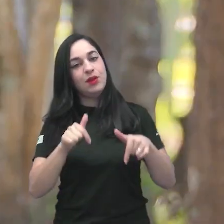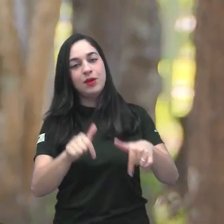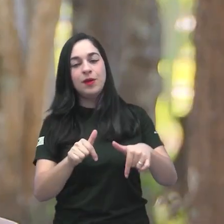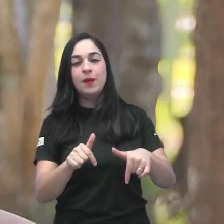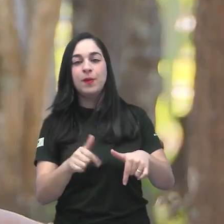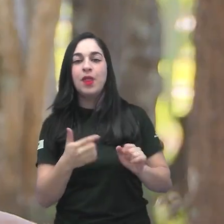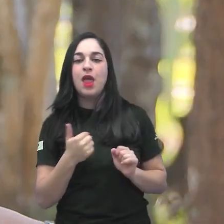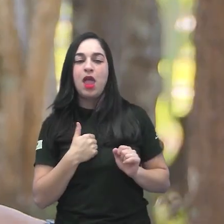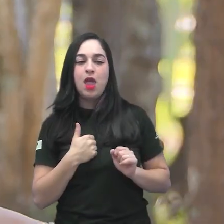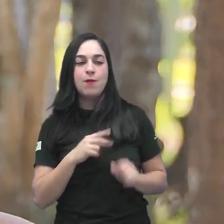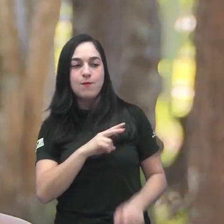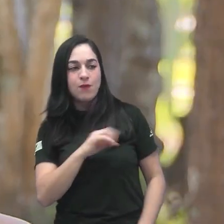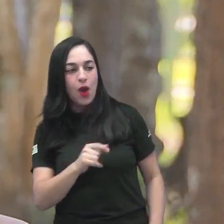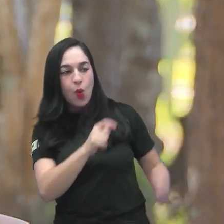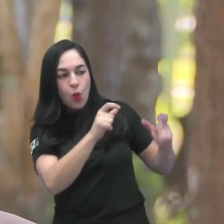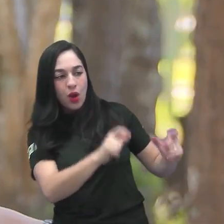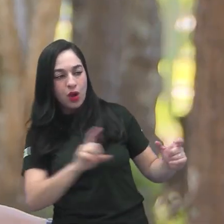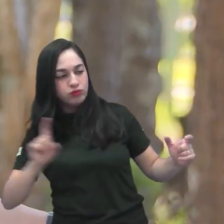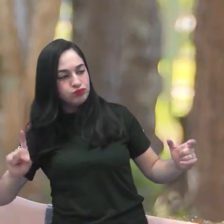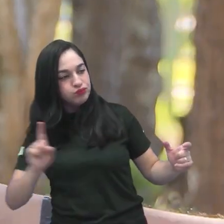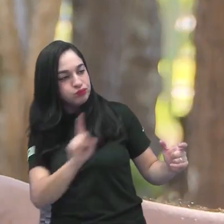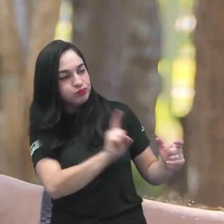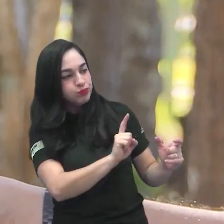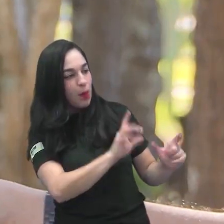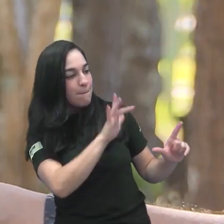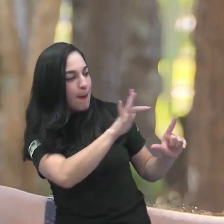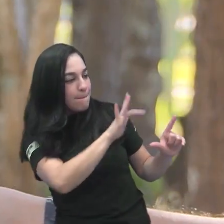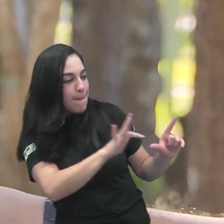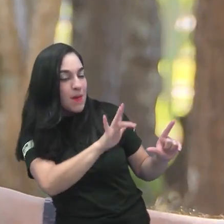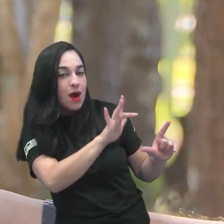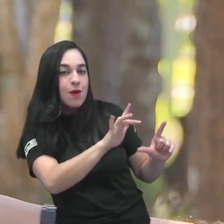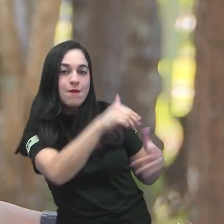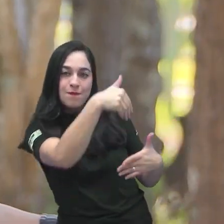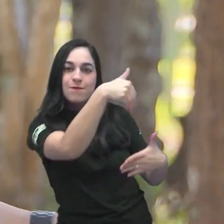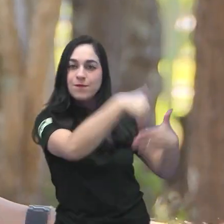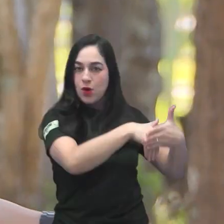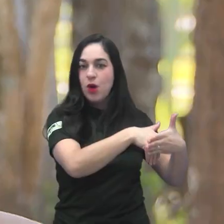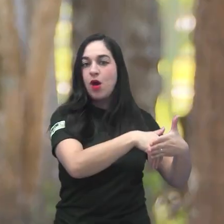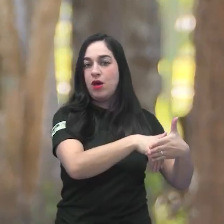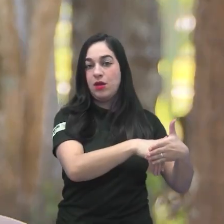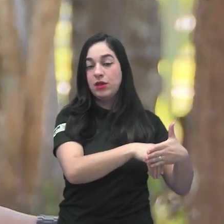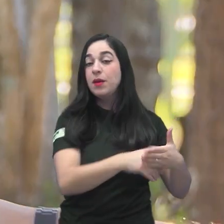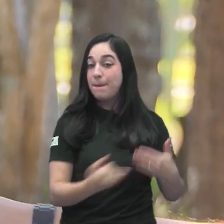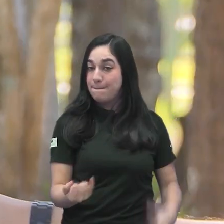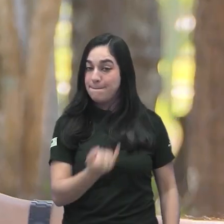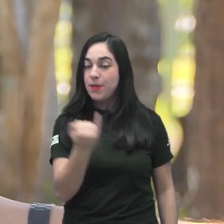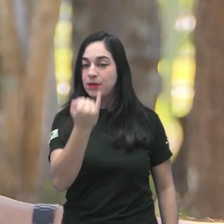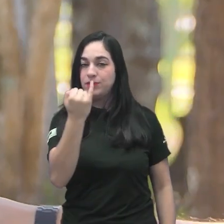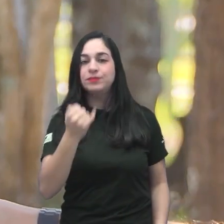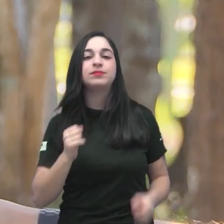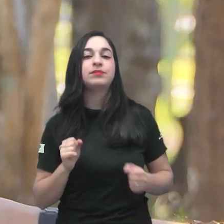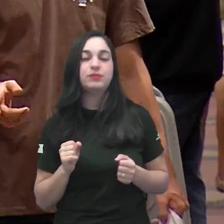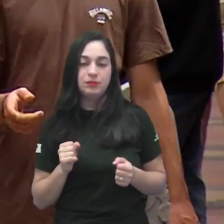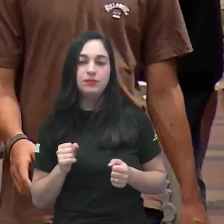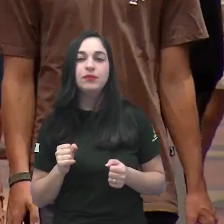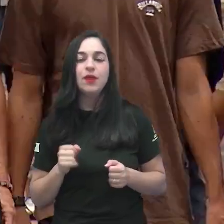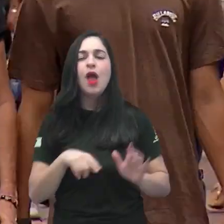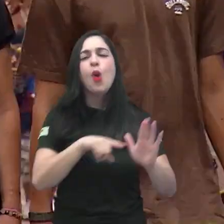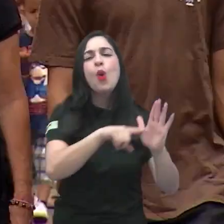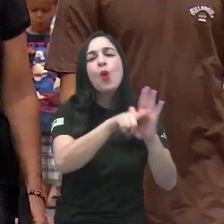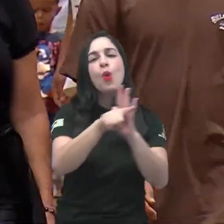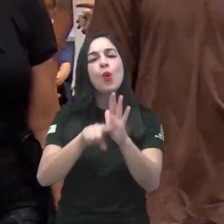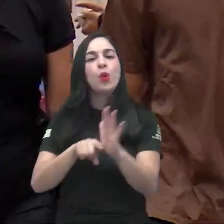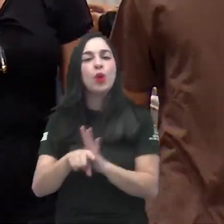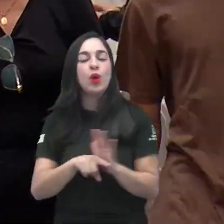Então, você vai ter uma pequena atitude, que é você ir lá, se deslocar para ter o seu voto. Uma pequena atitude que vai ter um grande impacto, né? Outra